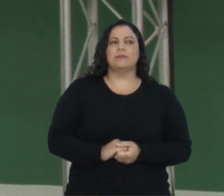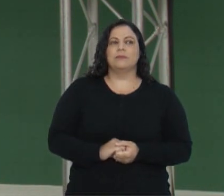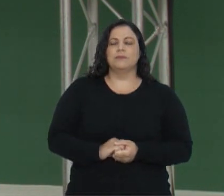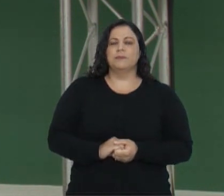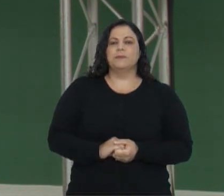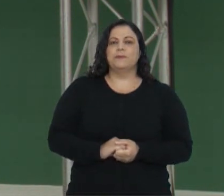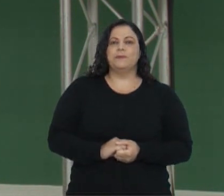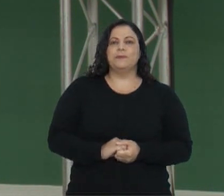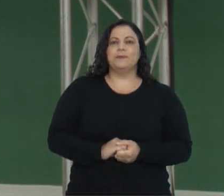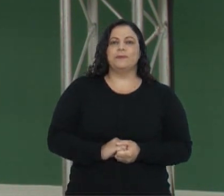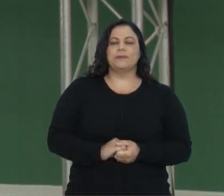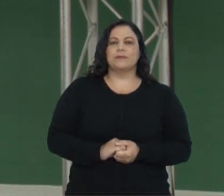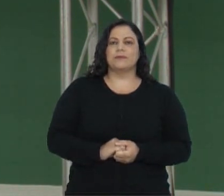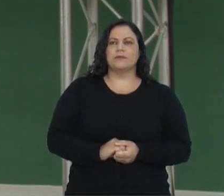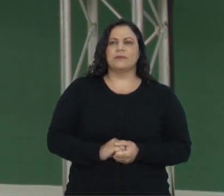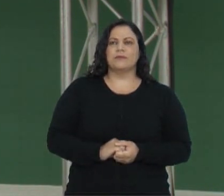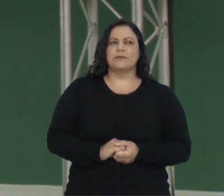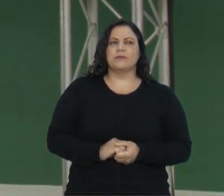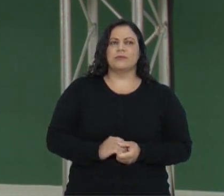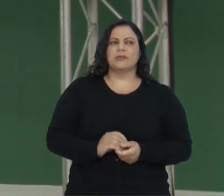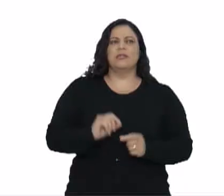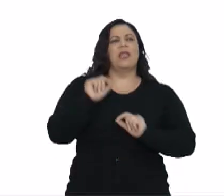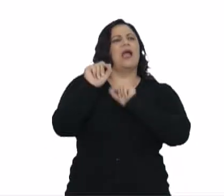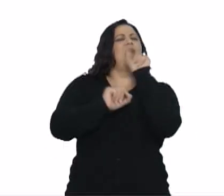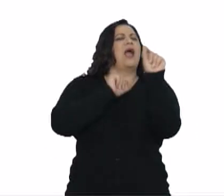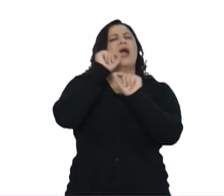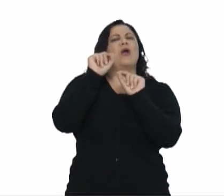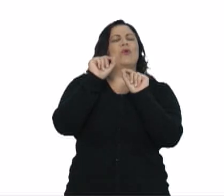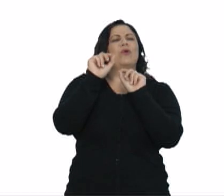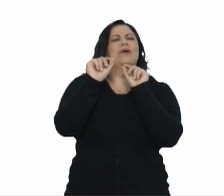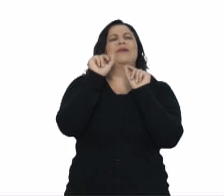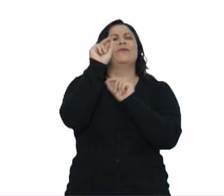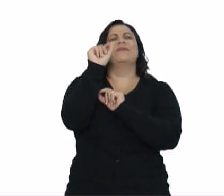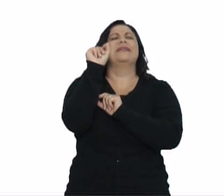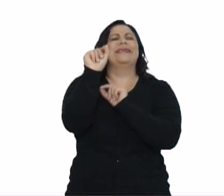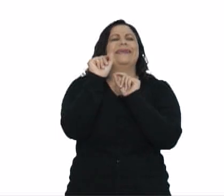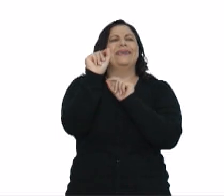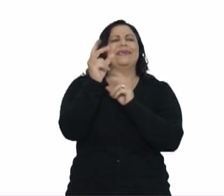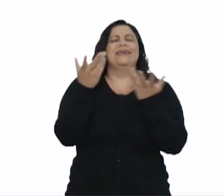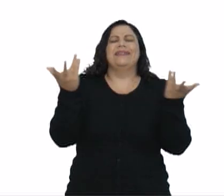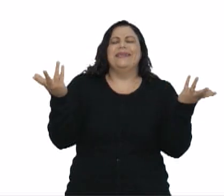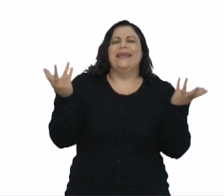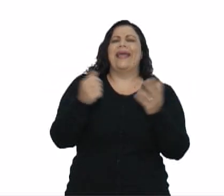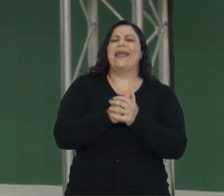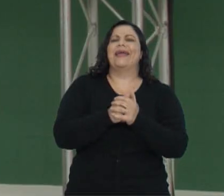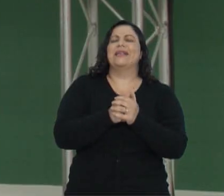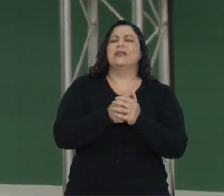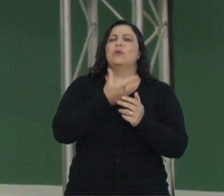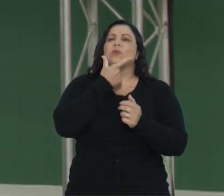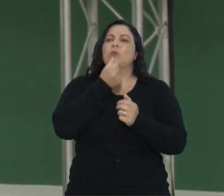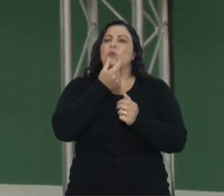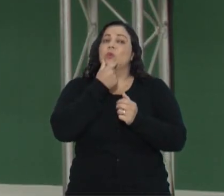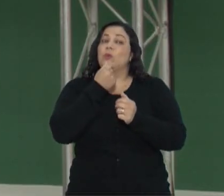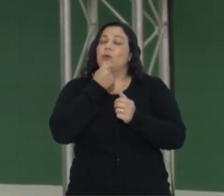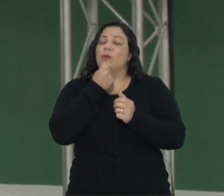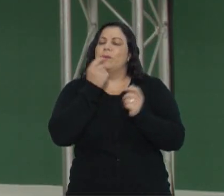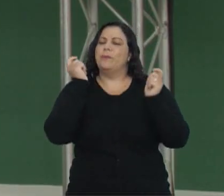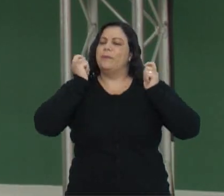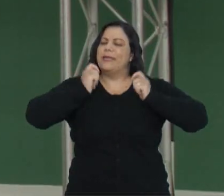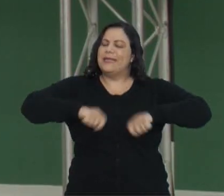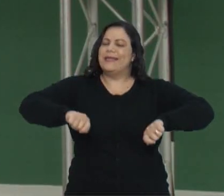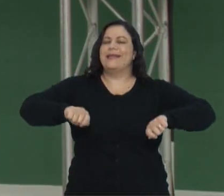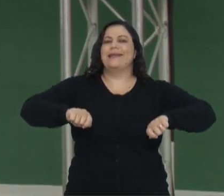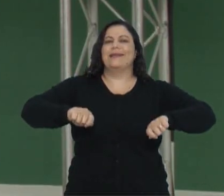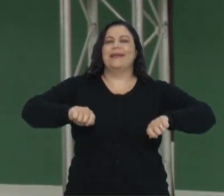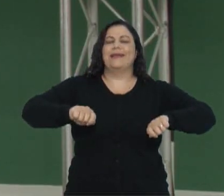Prosseguindo, agora nós vamos falar dos virtuosíssimos. Você sabe o que é um virtuosíssimo? Virtuosíssimo é o cara que tem muita afinidade